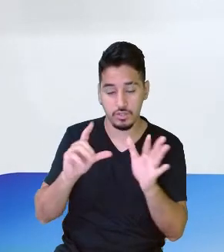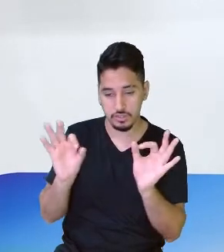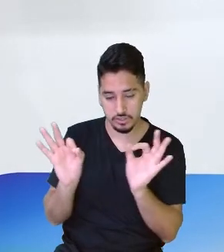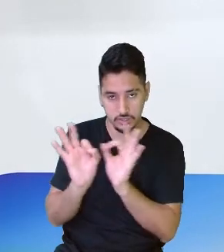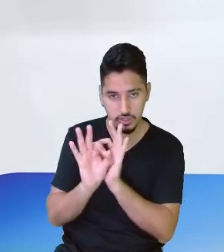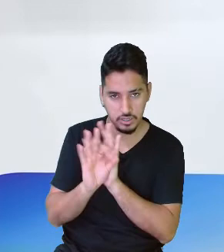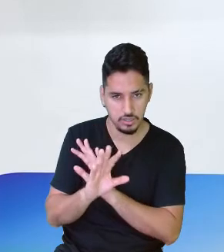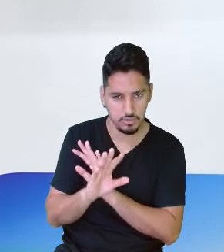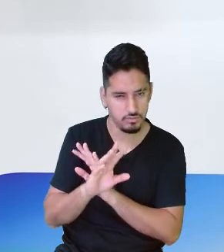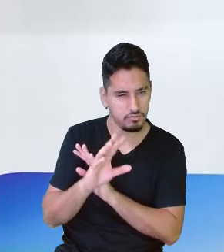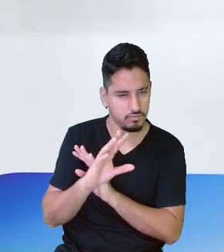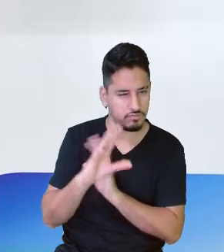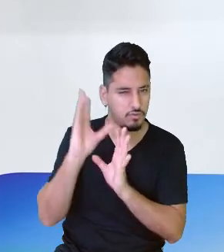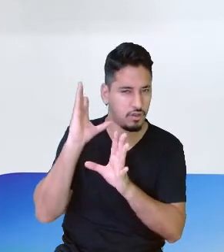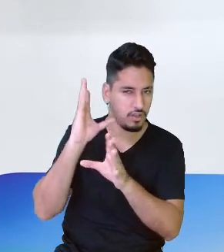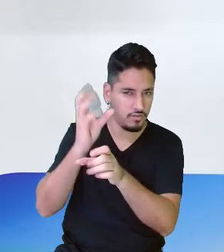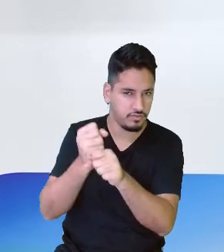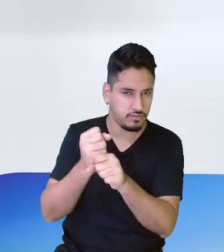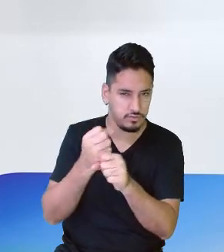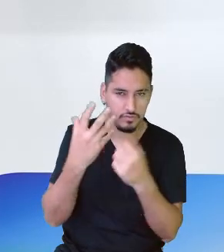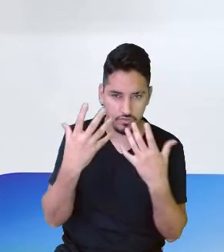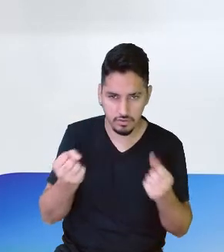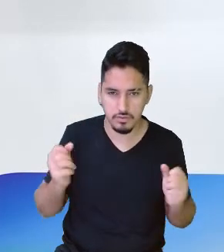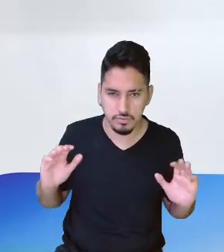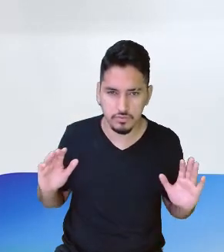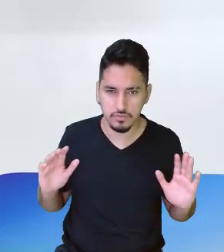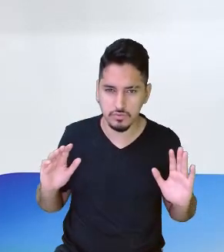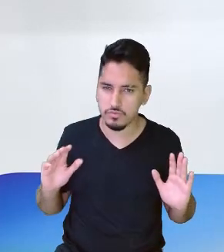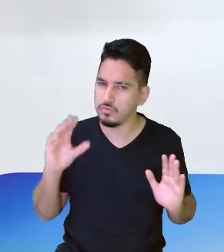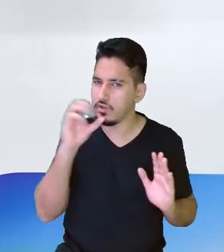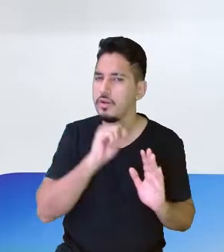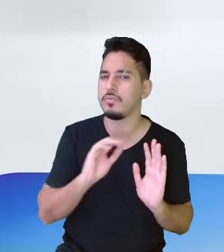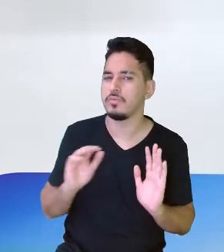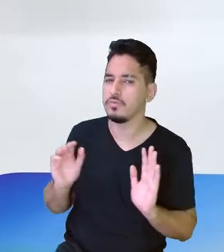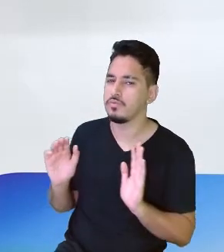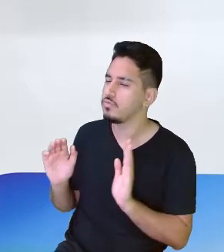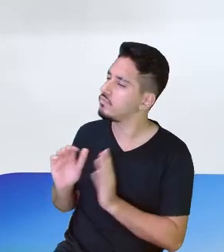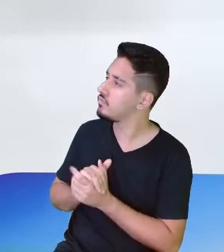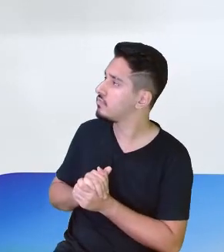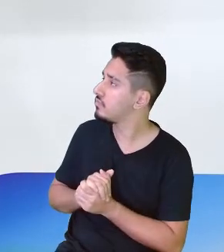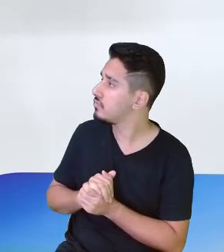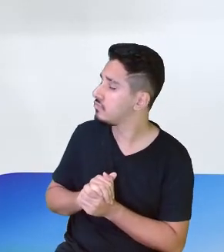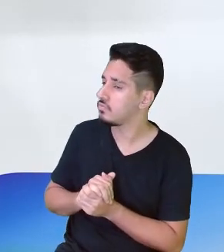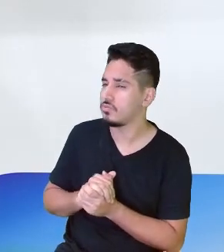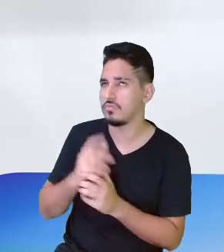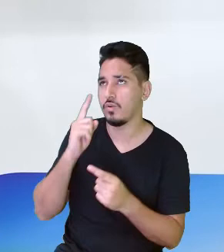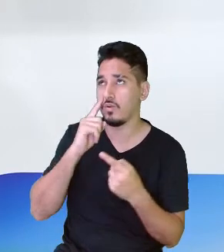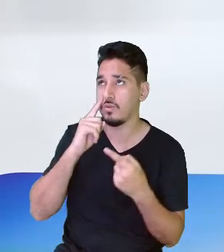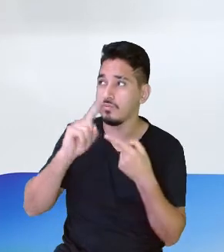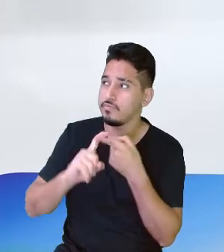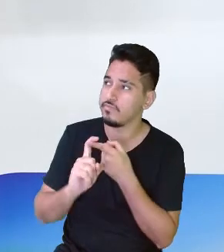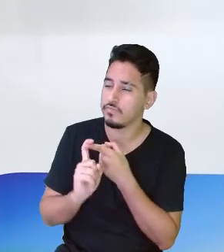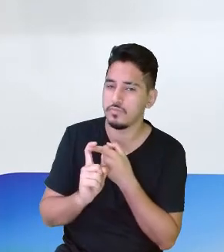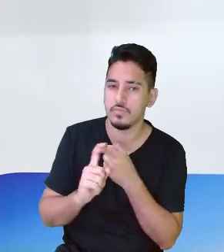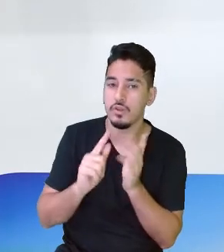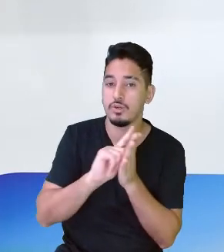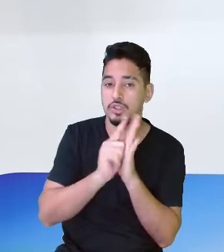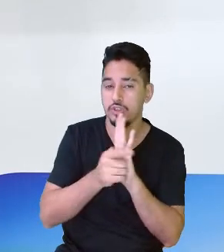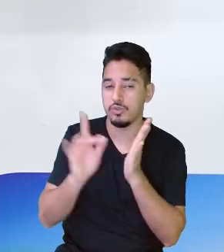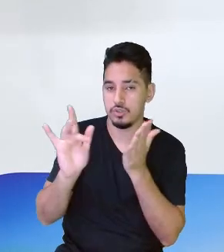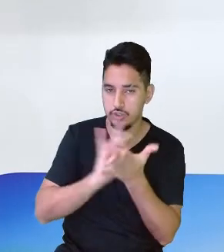terminar a aula, vamos fazer uma revisãozinha do que a gente já viu, né? Ó, a gente viu que o meme é um gênero